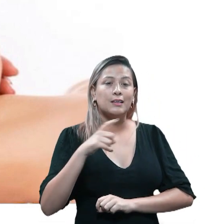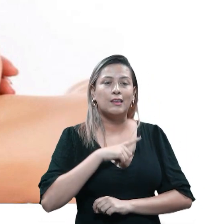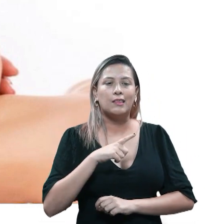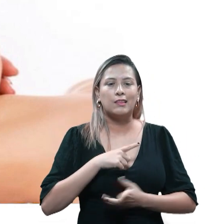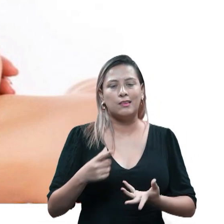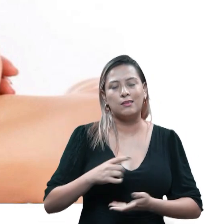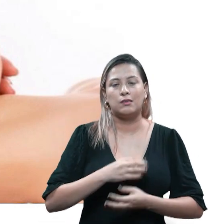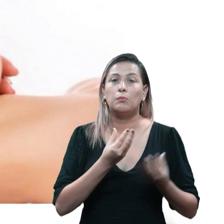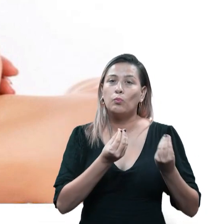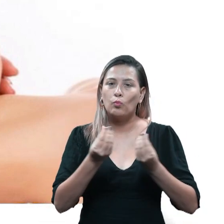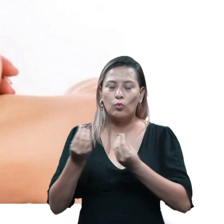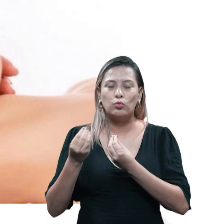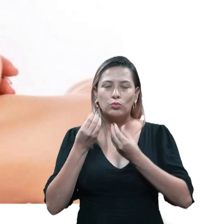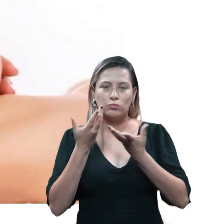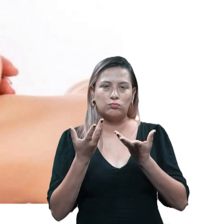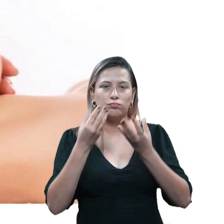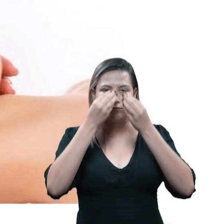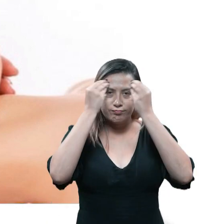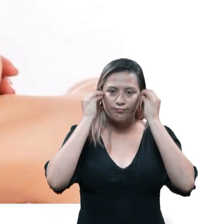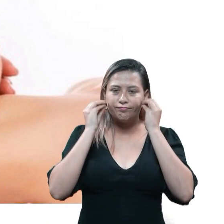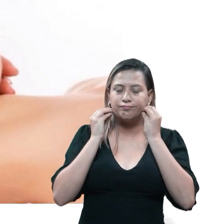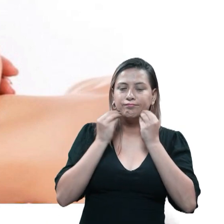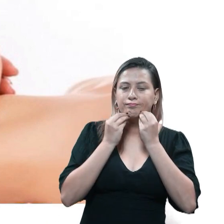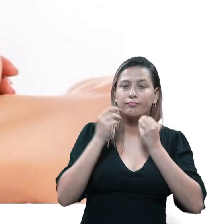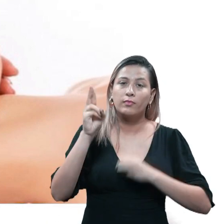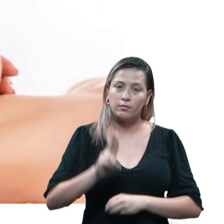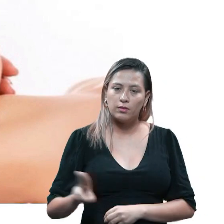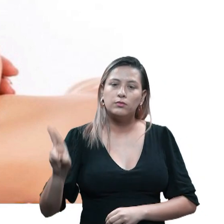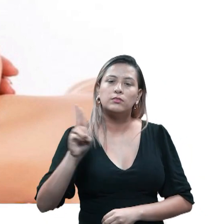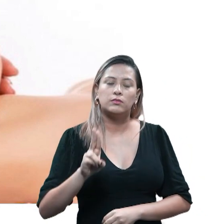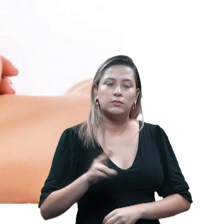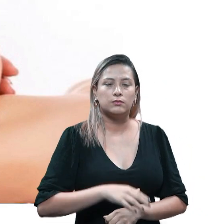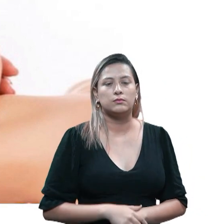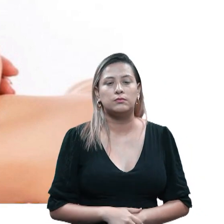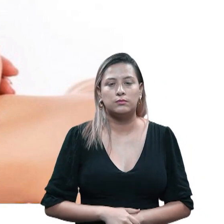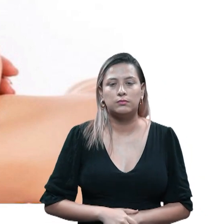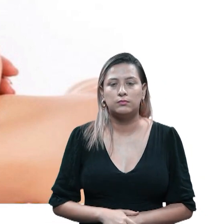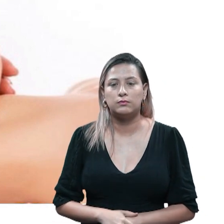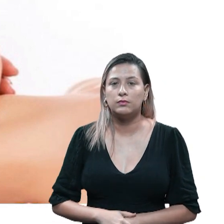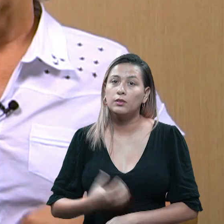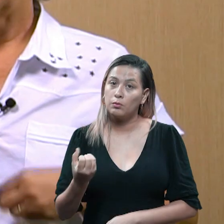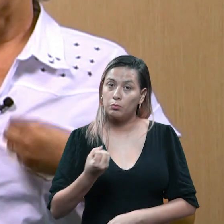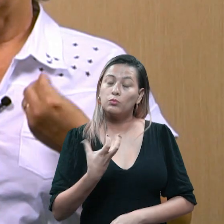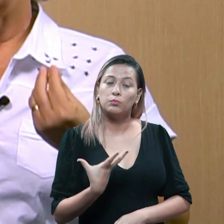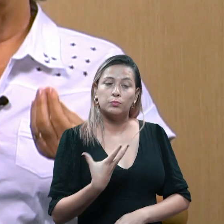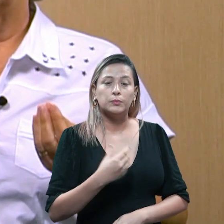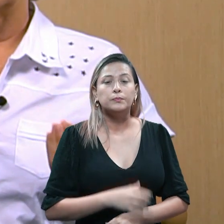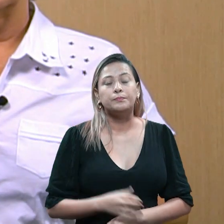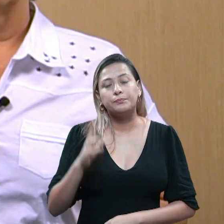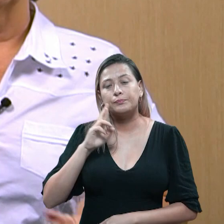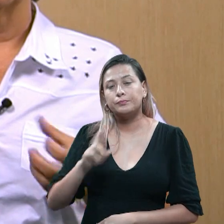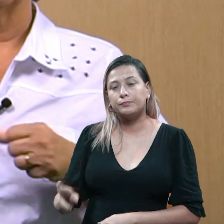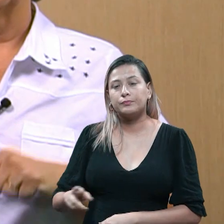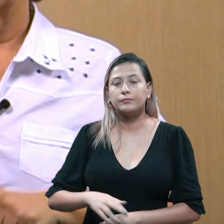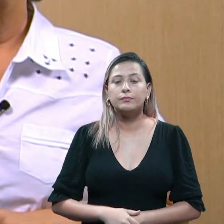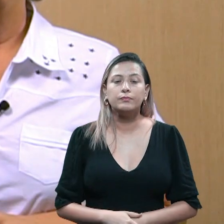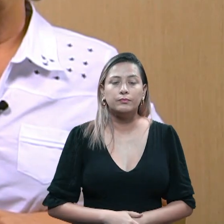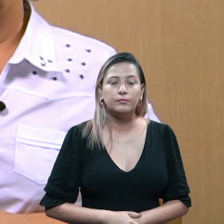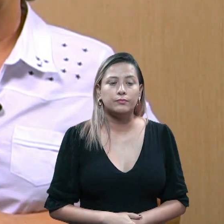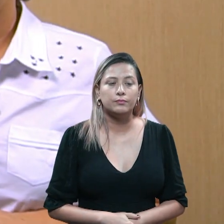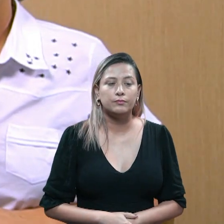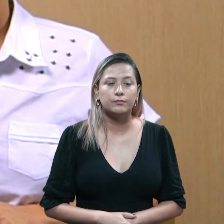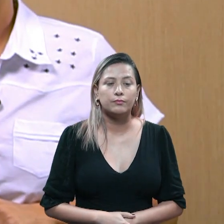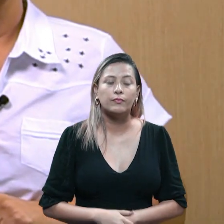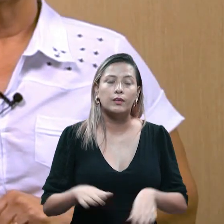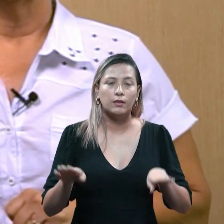congestionada. Você vai utilizar a drenagem linfática, ela vai te dar um excelente resultado, além de ser descongestionante